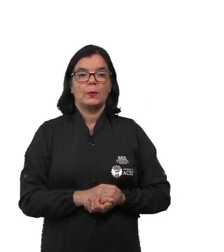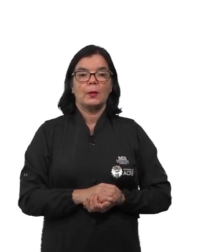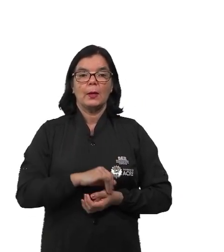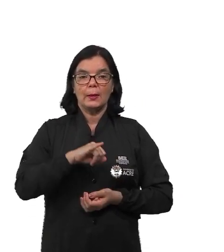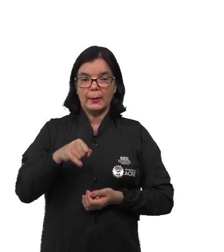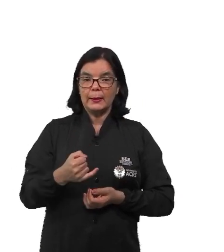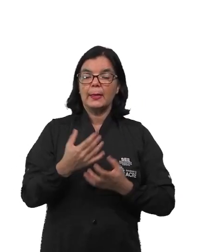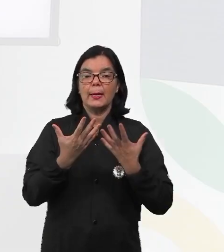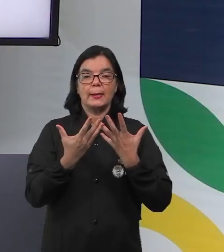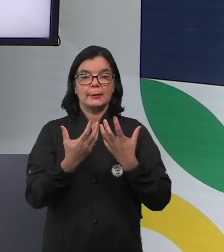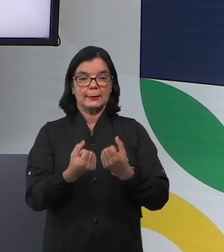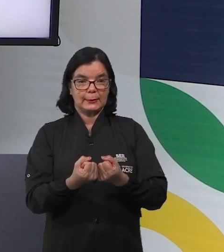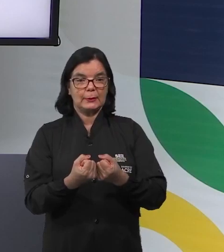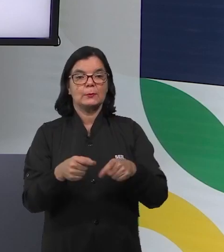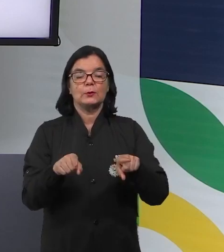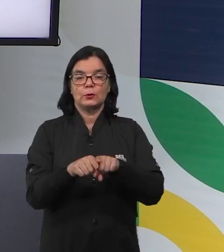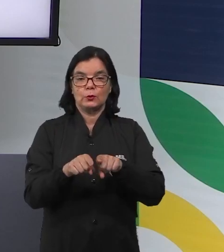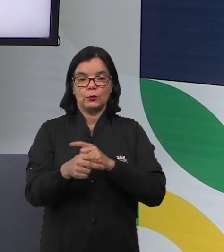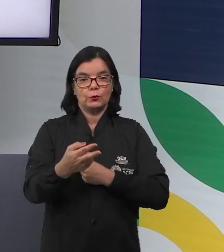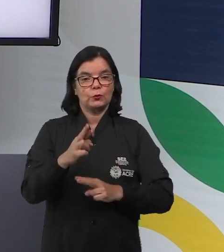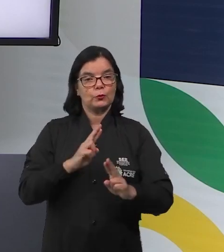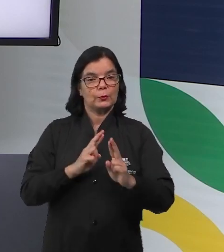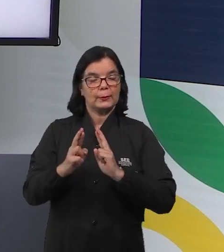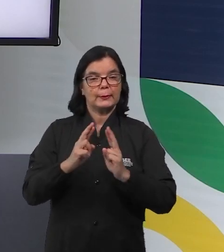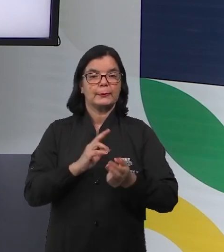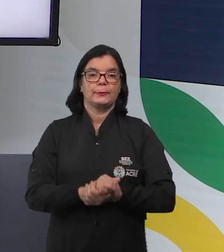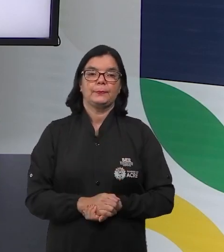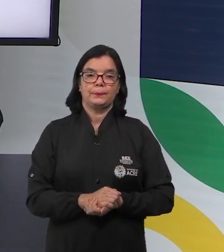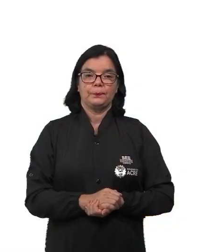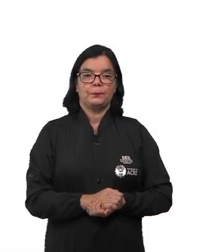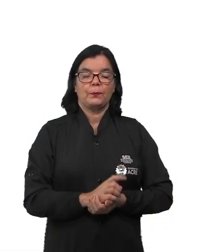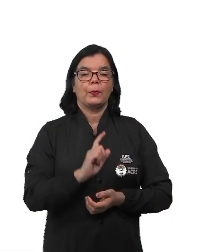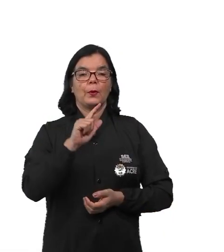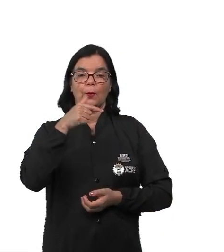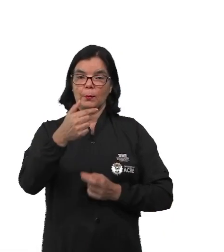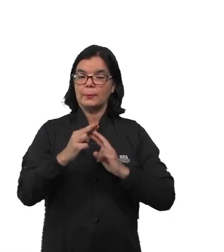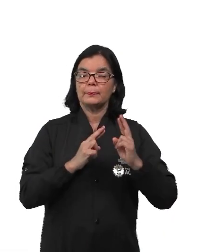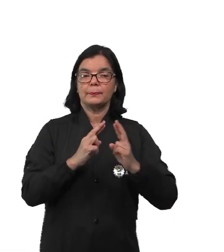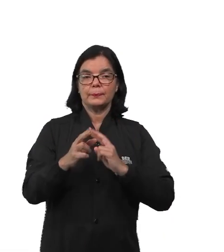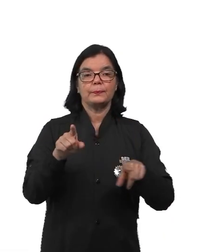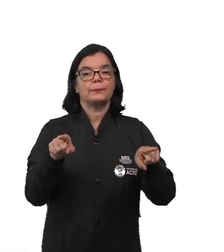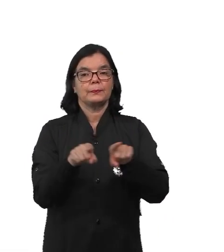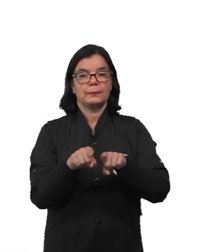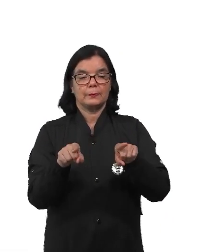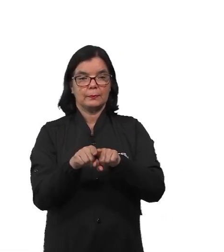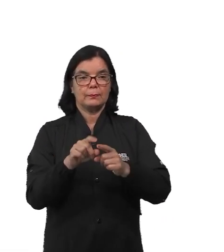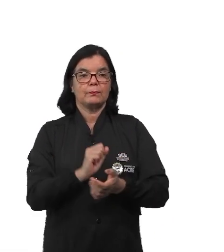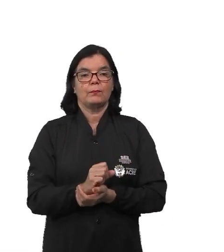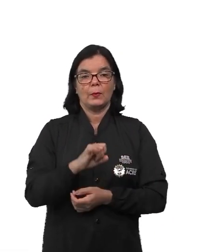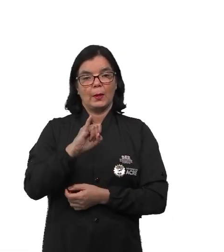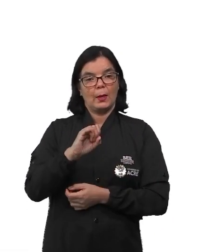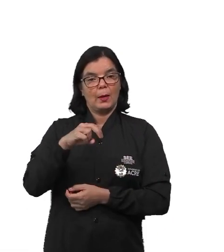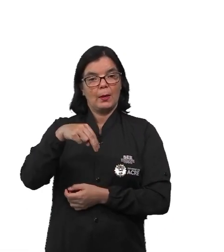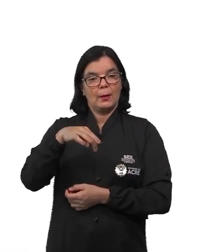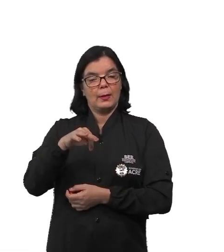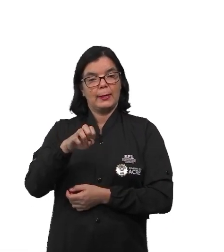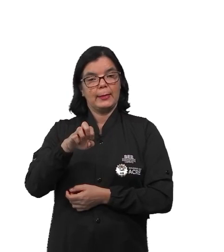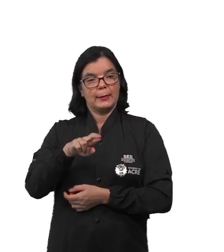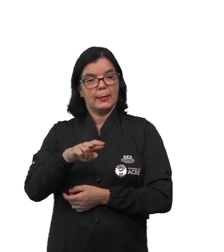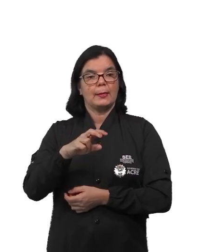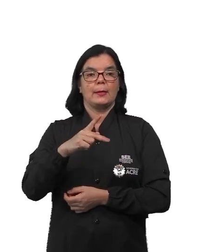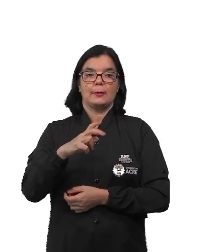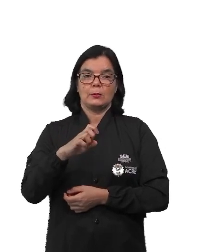caso, recebe aí esse tipo de relação. Próxima relação, pessoal, também interespecíficos, são uma